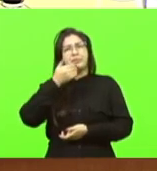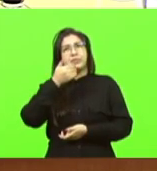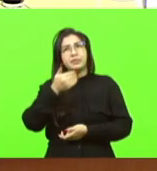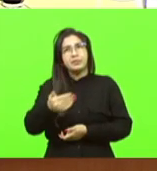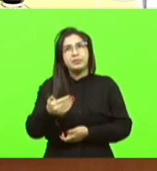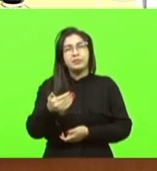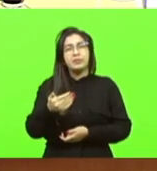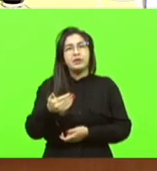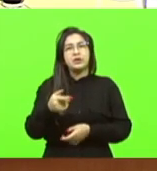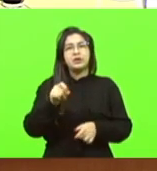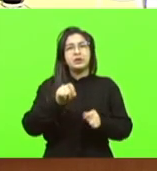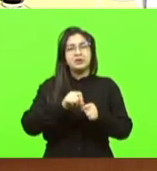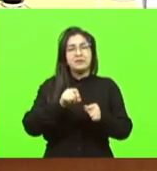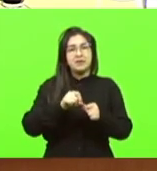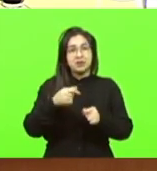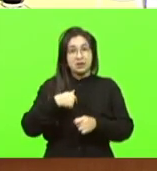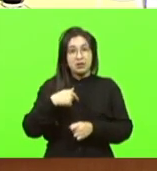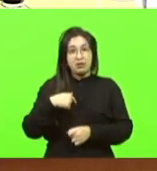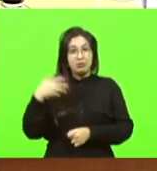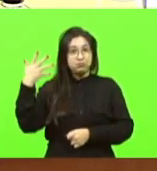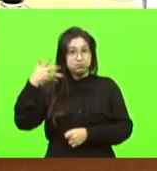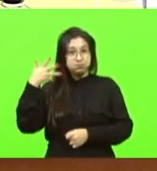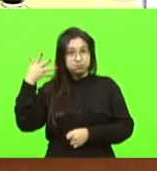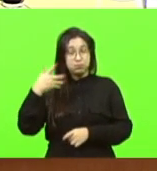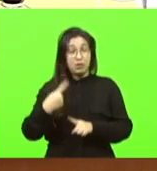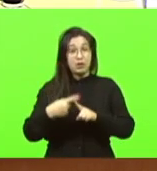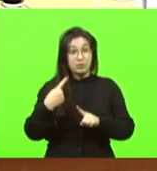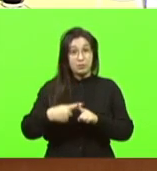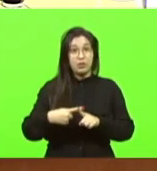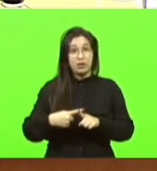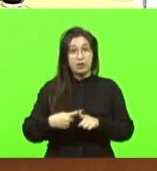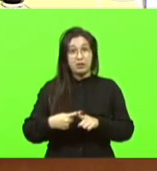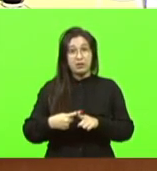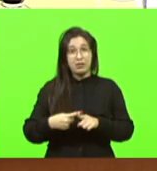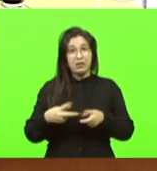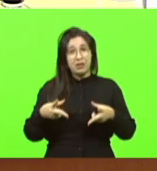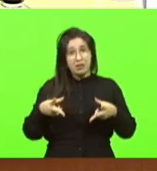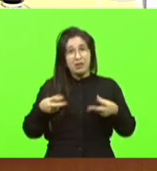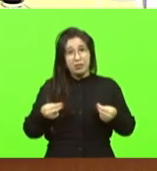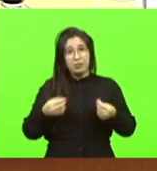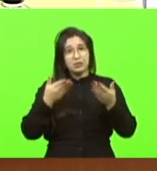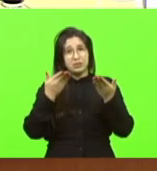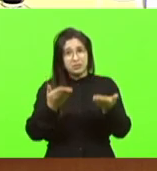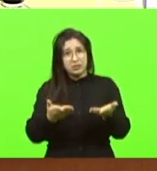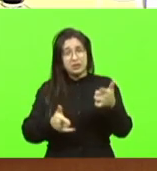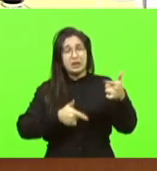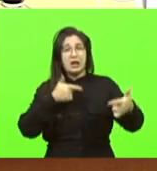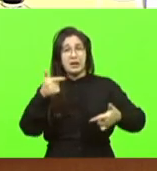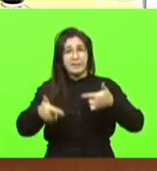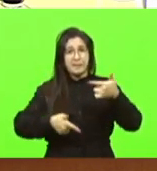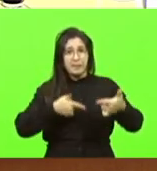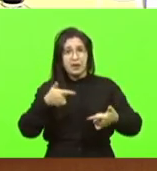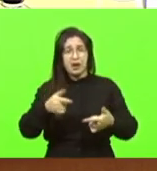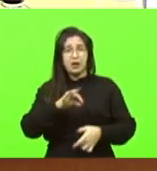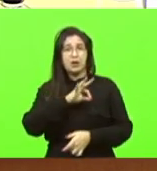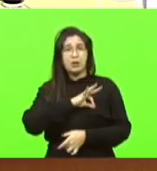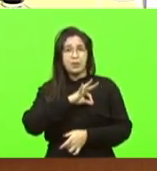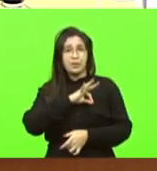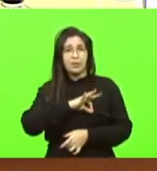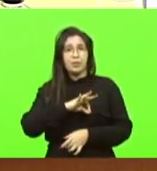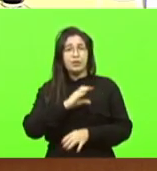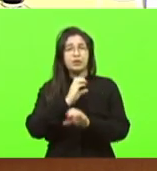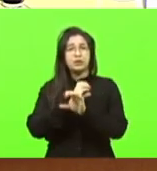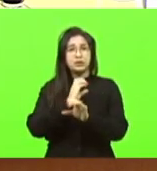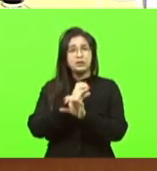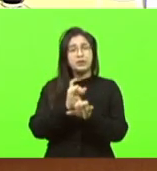para fazer o uso da palavra porque reconheço o trabalho da Polícia Civil como reconheço o